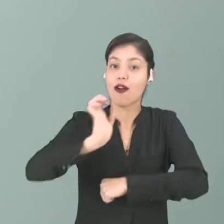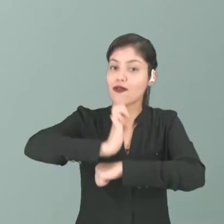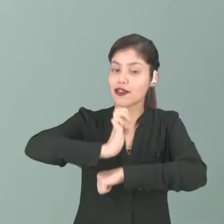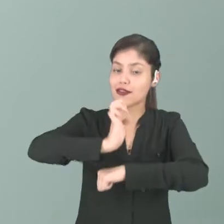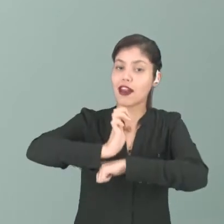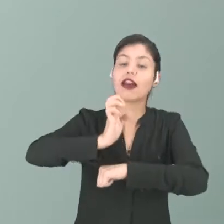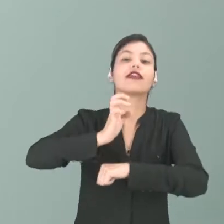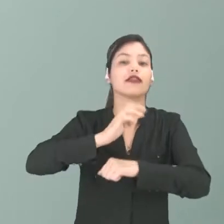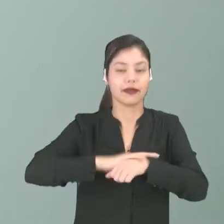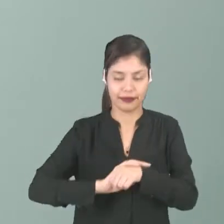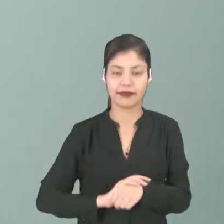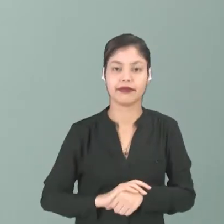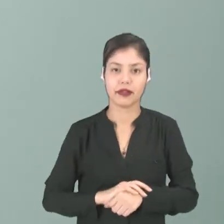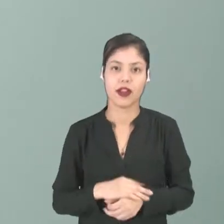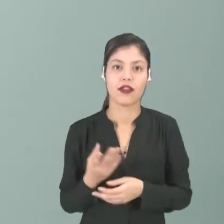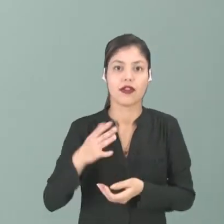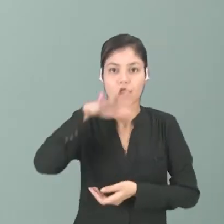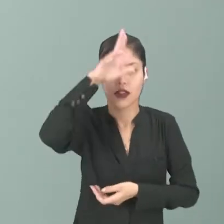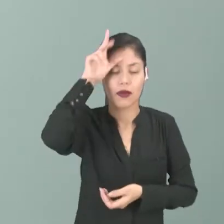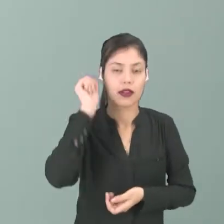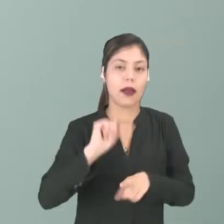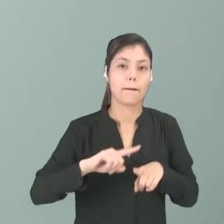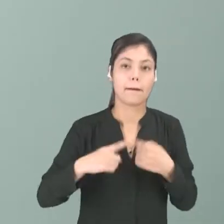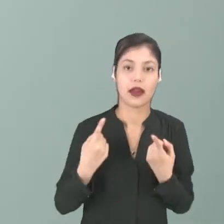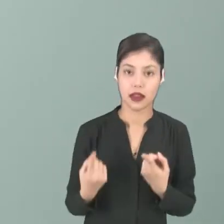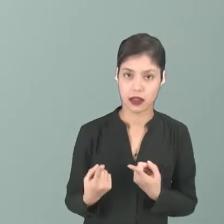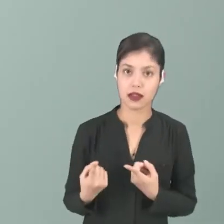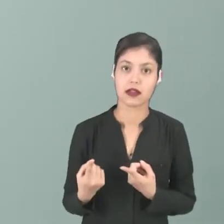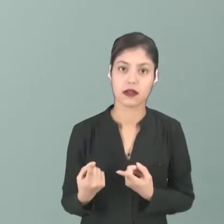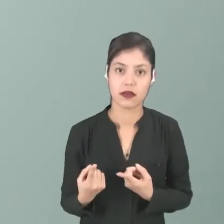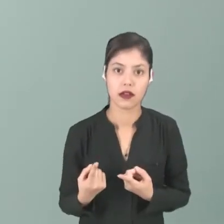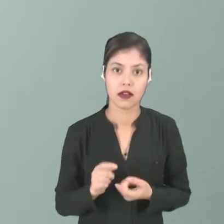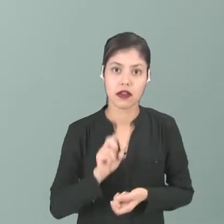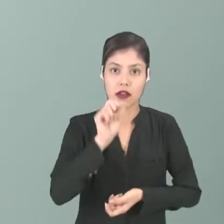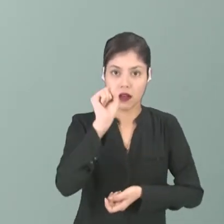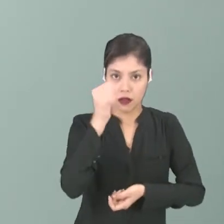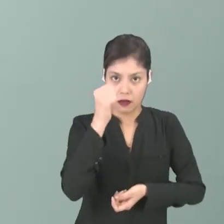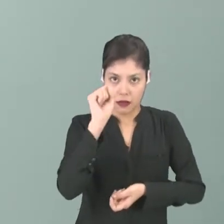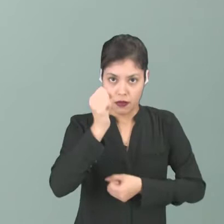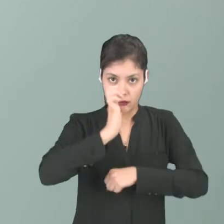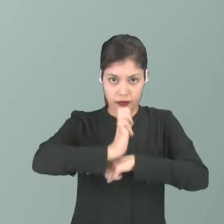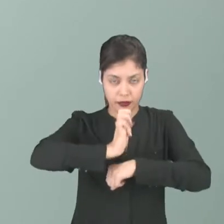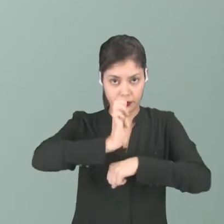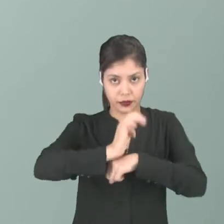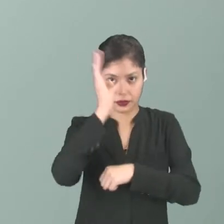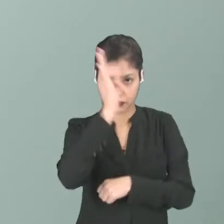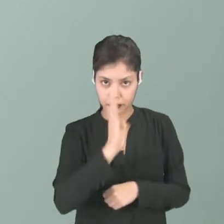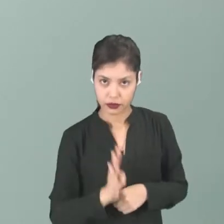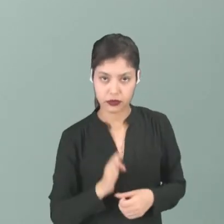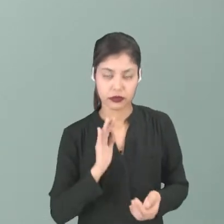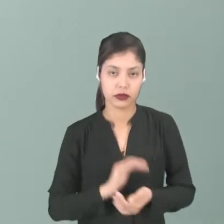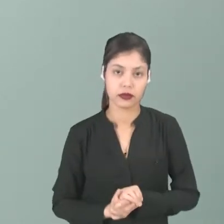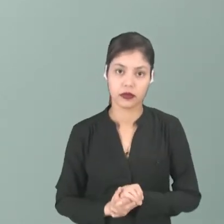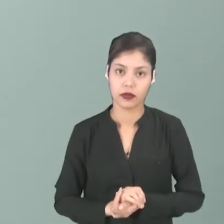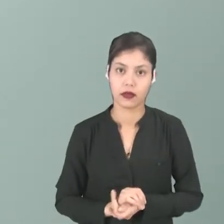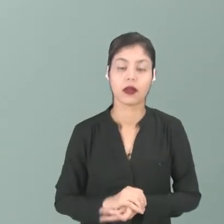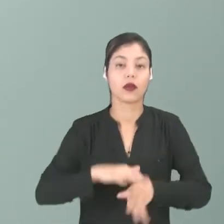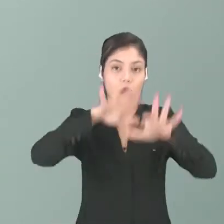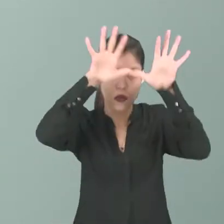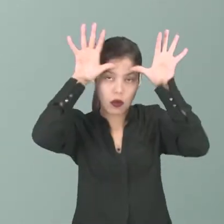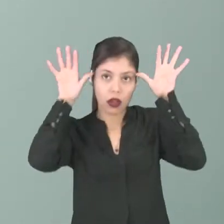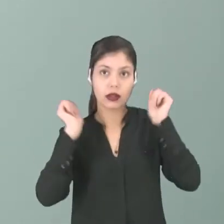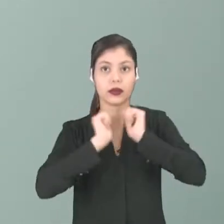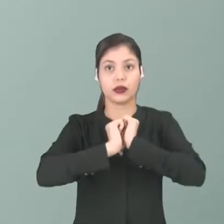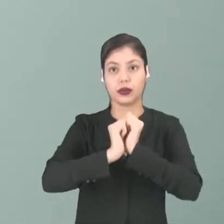do Amazonas, mas não. A Amazônia Legal ela vai abranger 8 estados do Brasil e entre esses estados está o